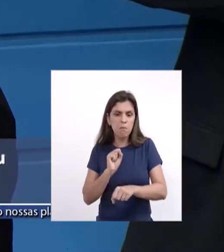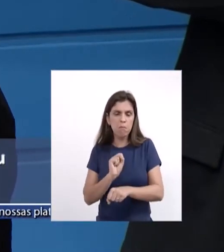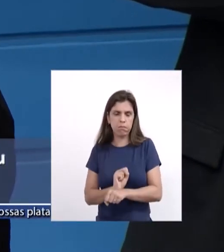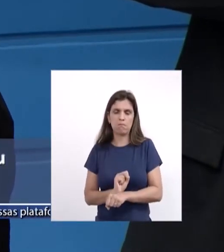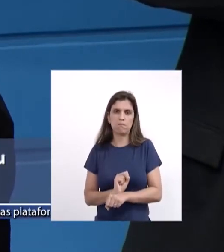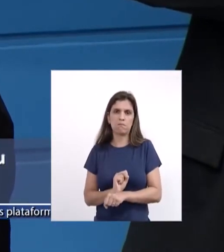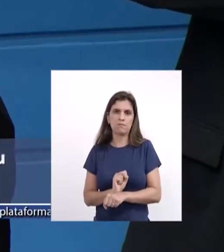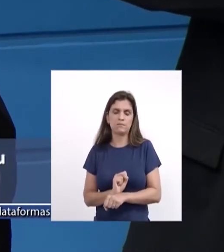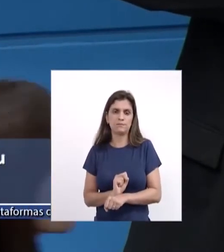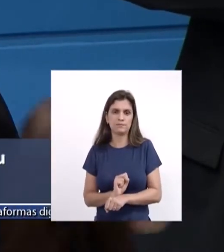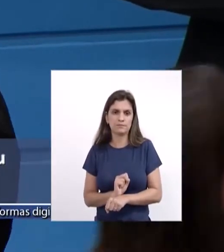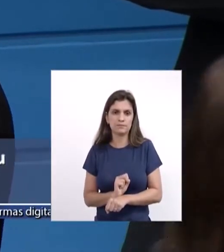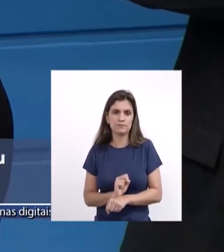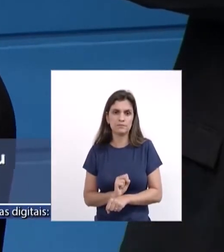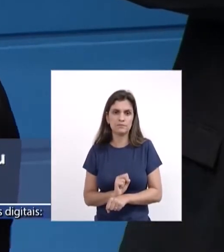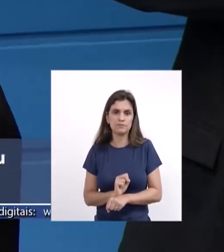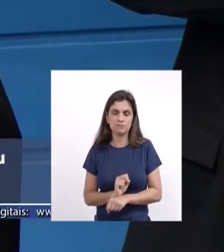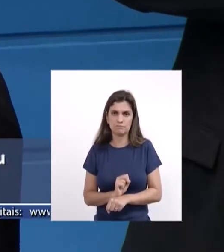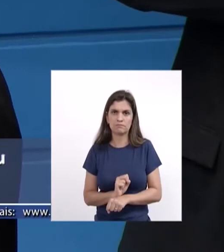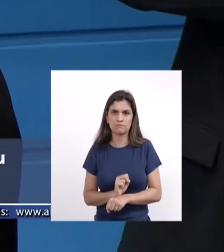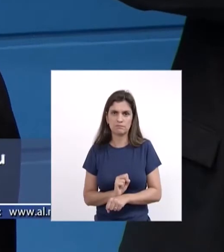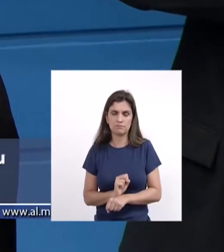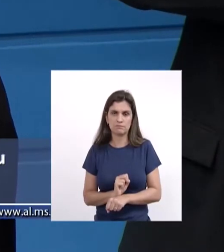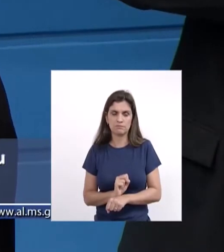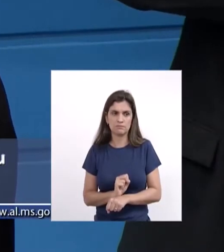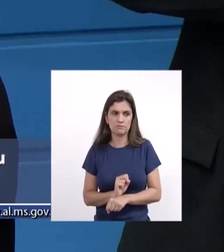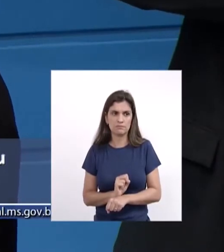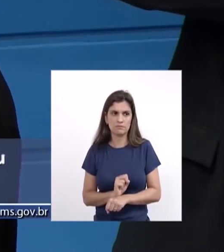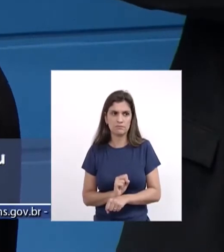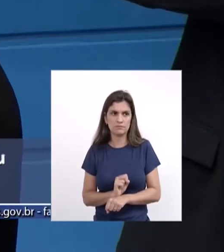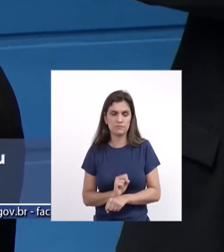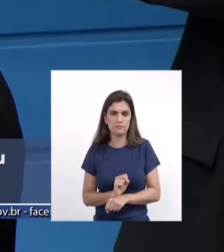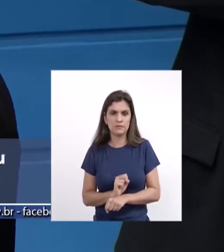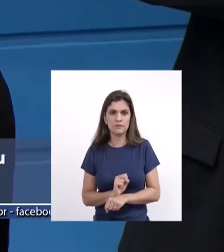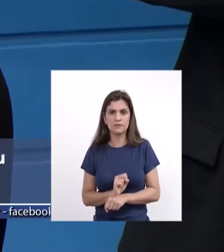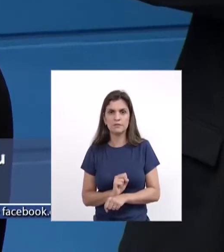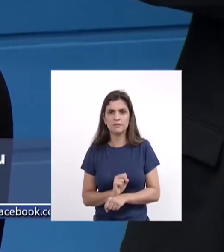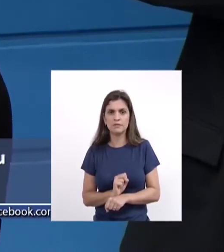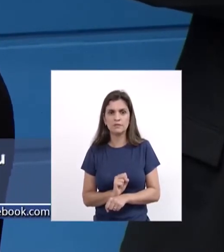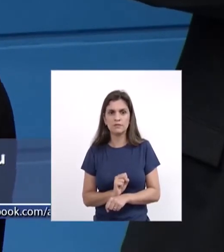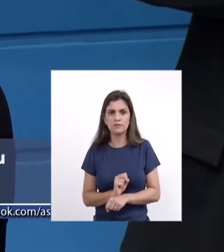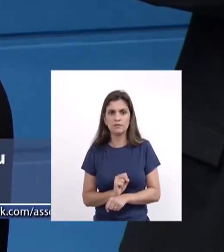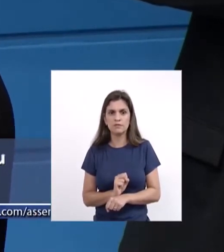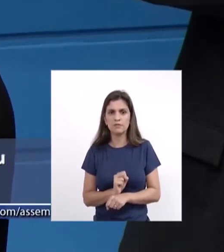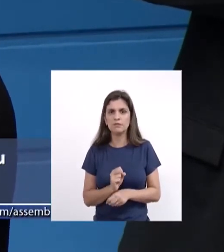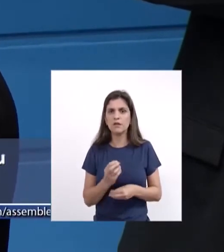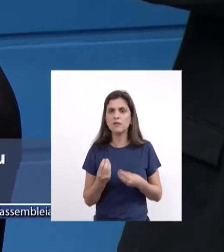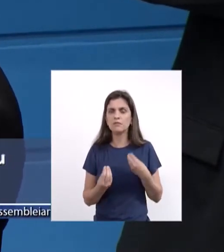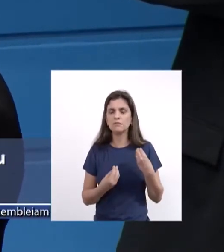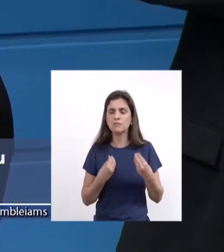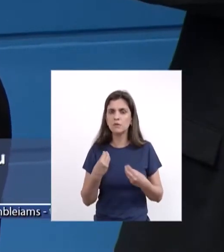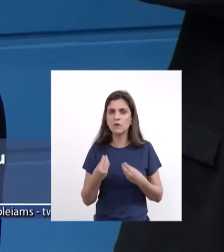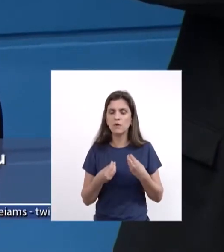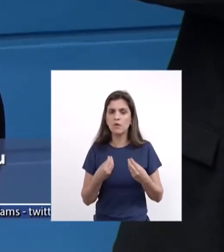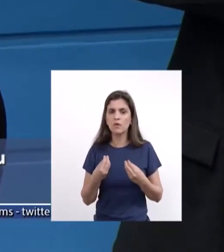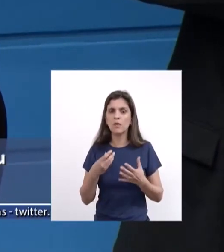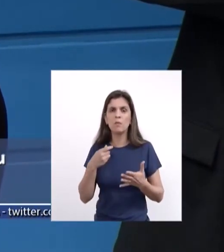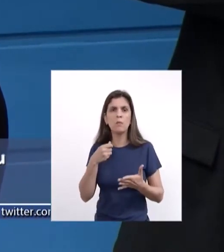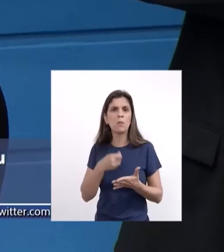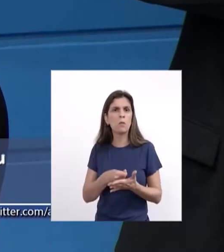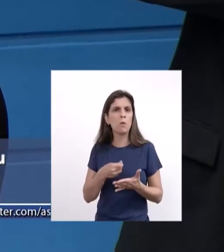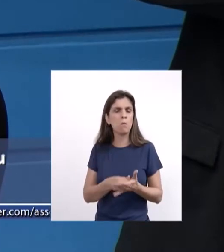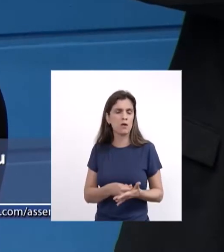CCR, da 163, praticamente parou. Qual o argumento de continuar cobrando da forma como